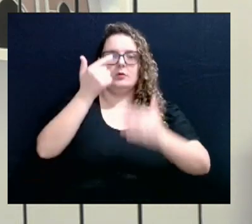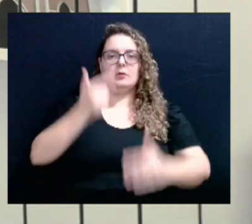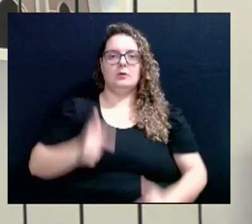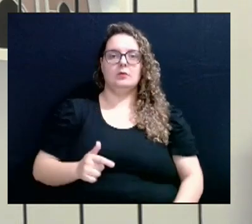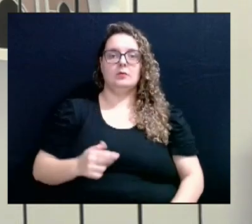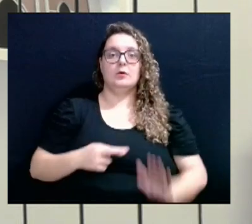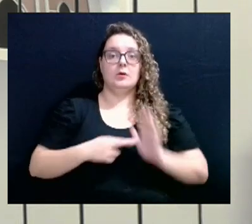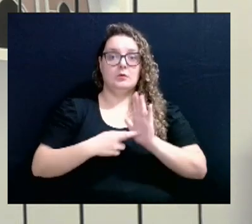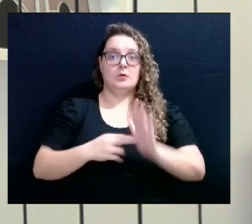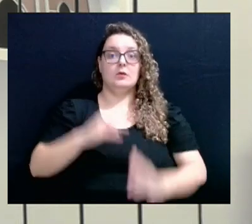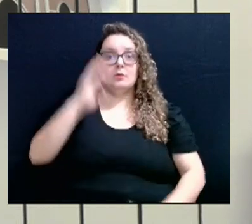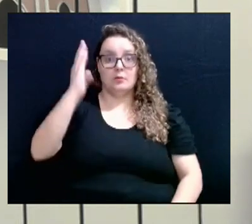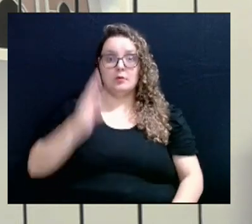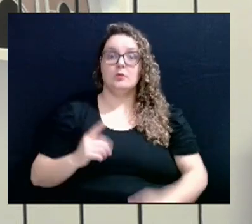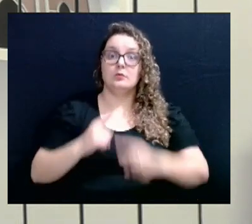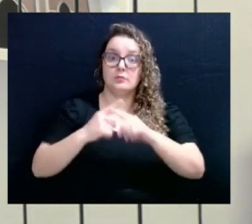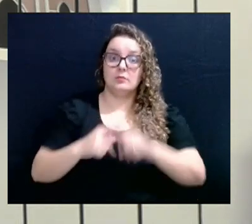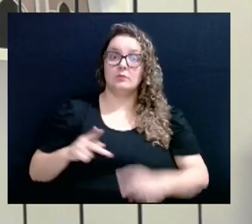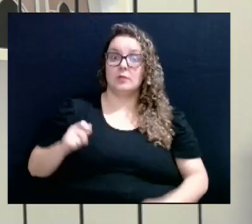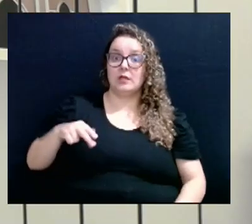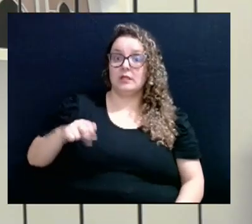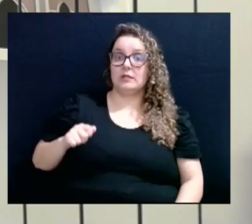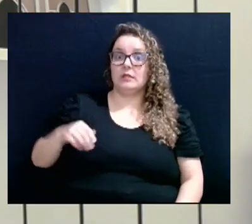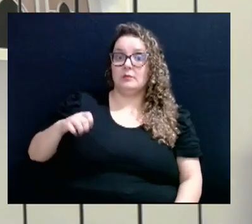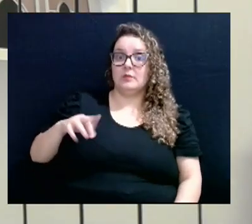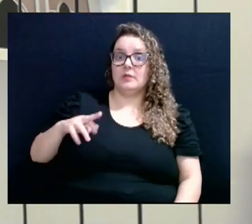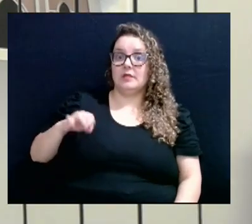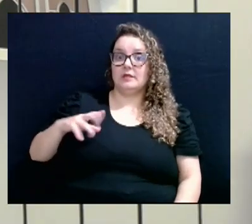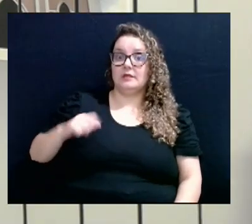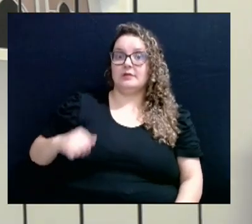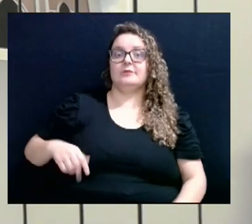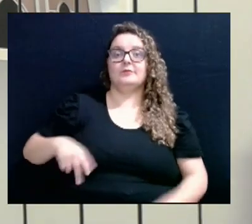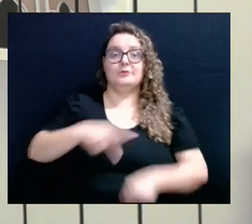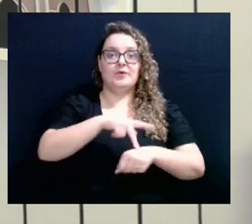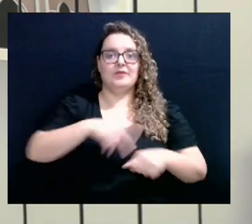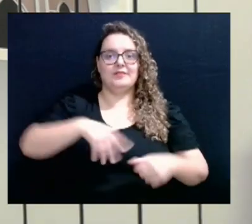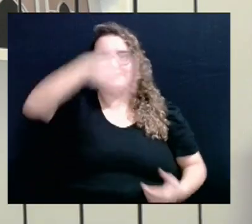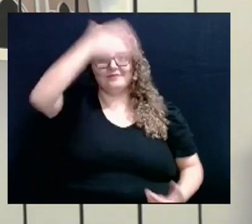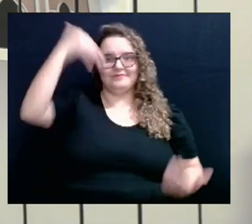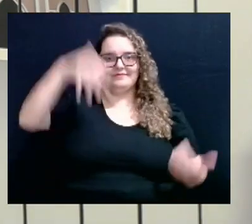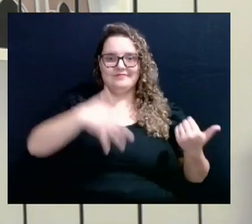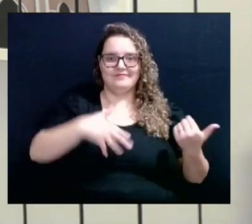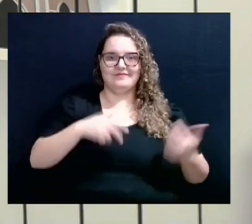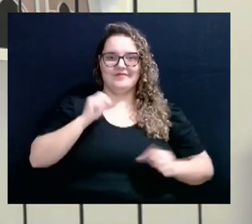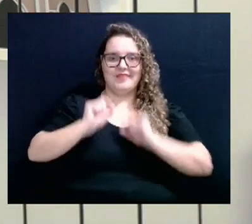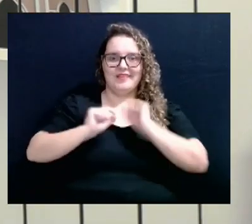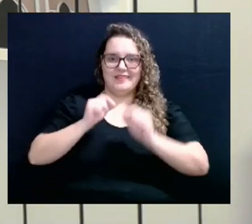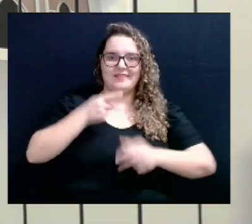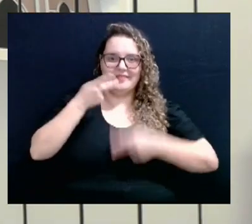no Campeonato Pan-Americano no México. E quem vai contar essa história é o repórter André Aranha.